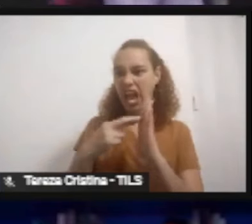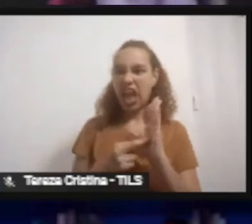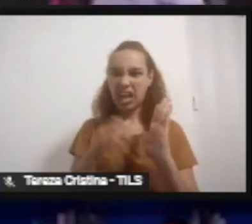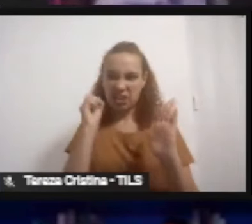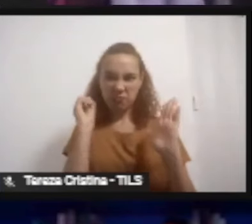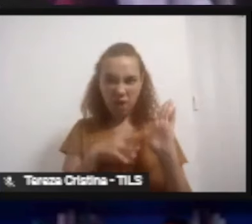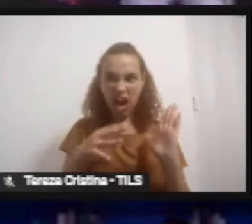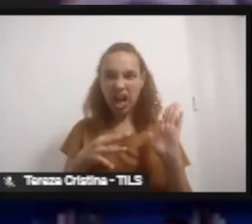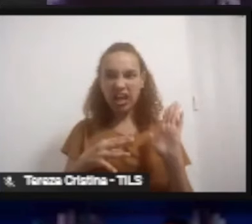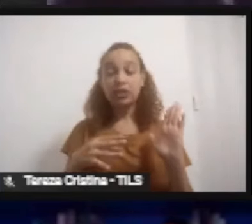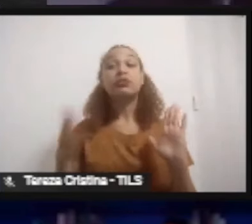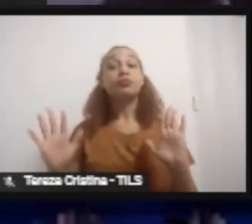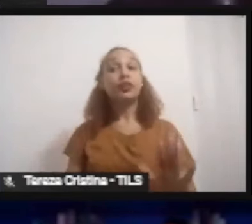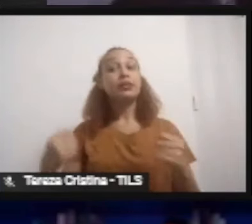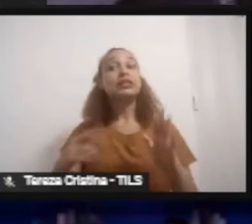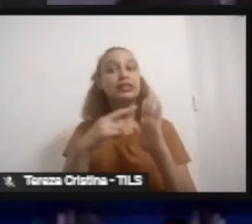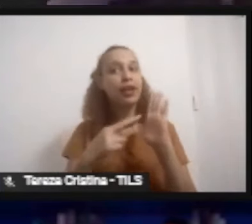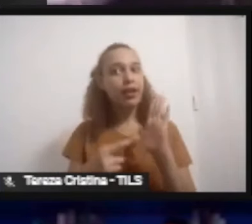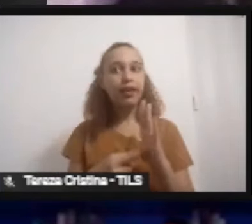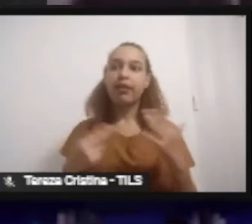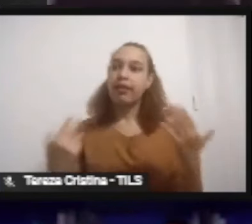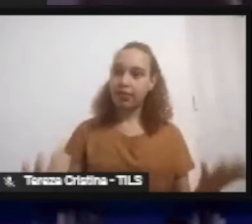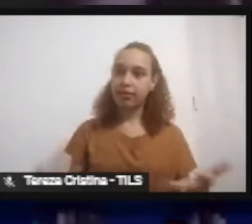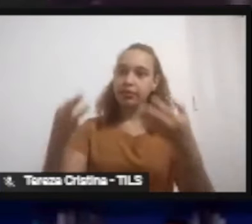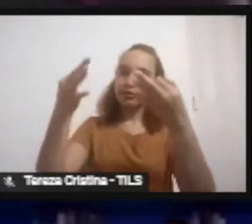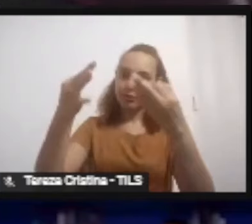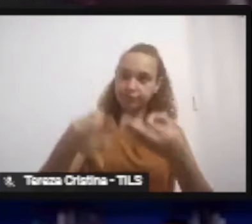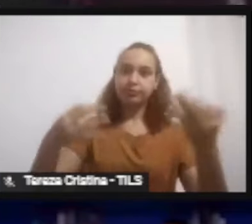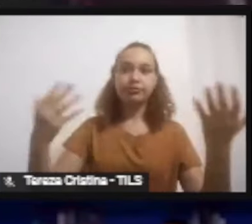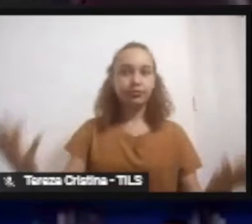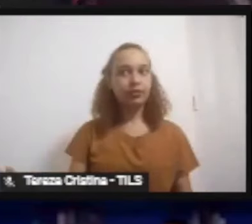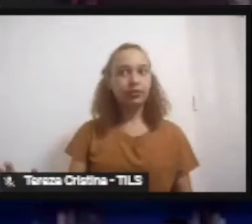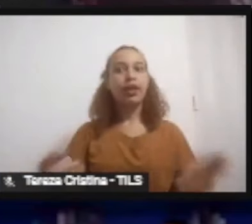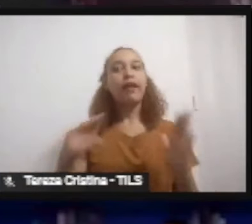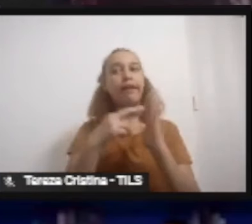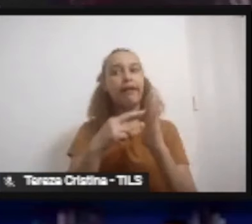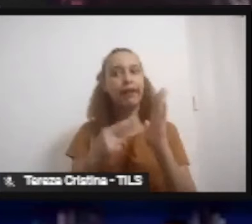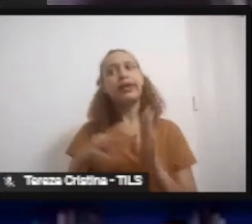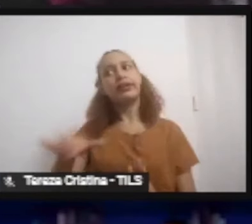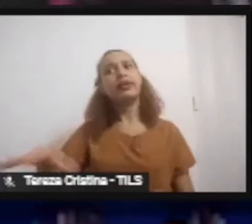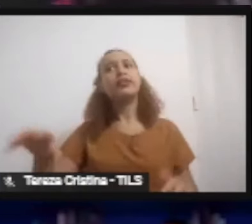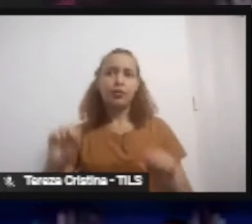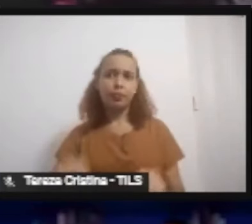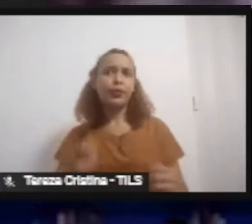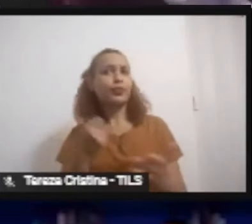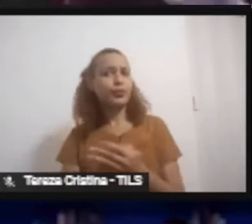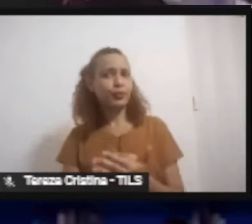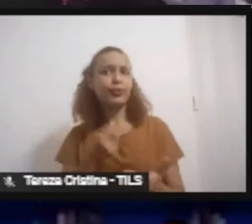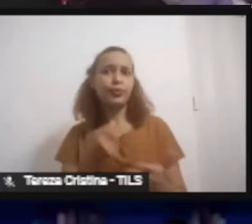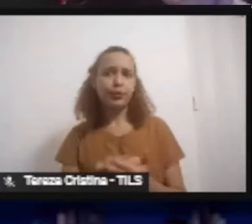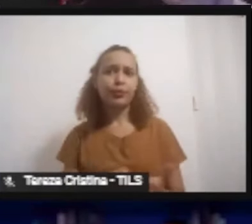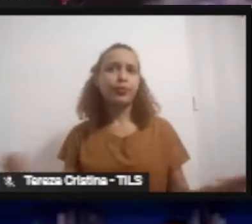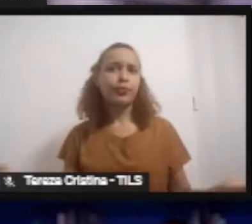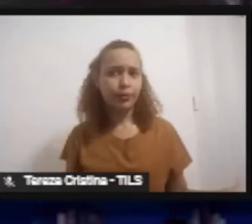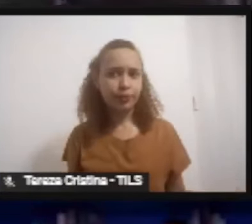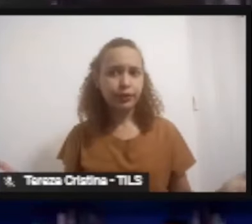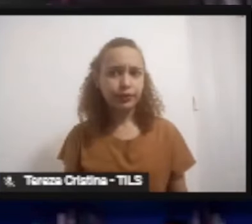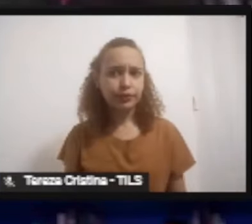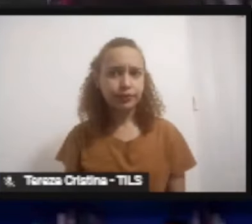que ser regras plausíveis, tem que ser regras que estão ao alcance da criança, tá? E que tem a ver com a idade dela. Também,